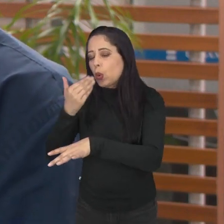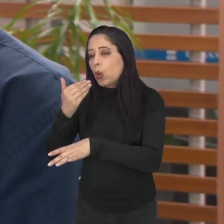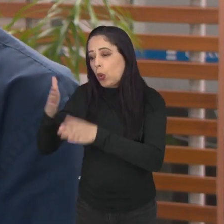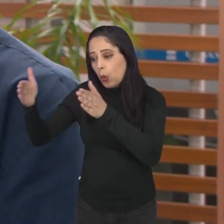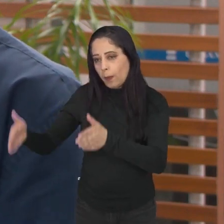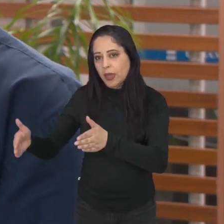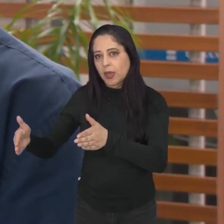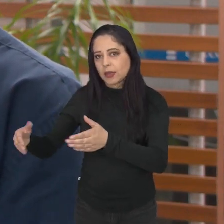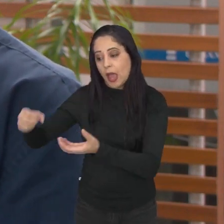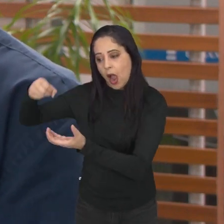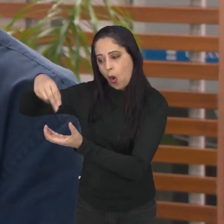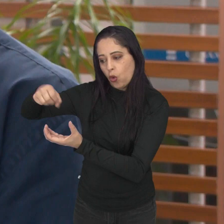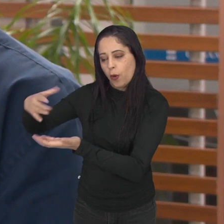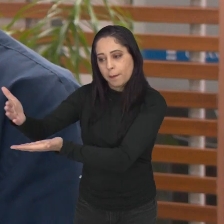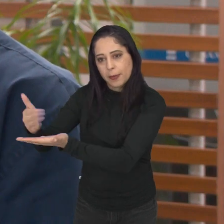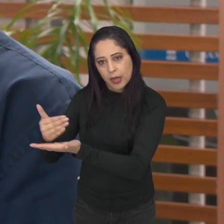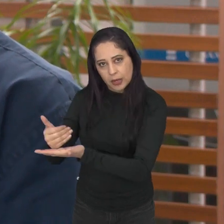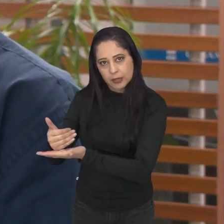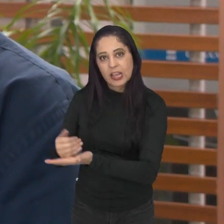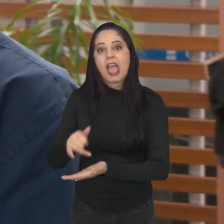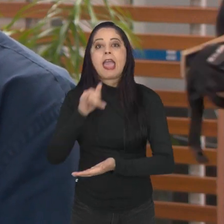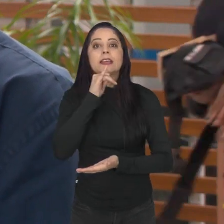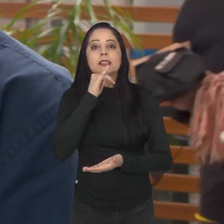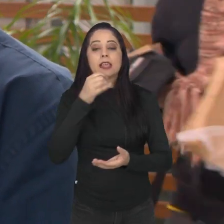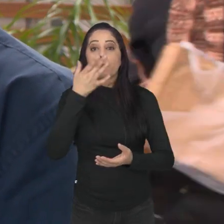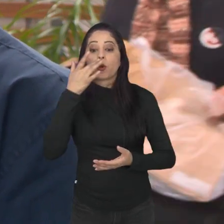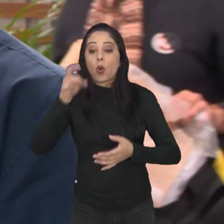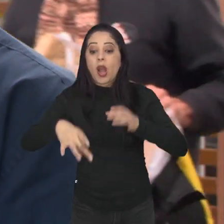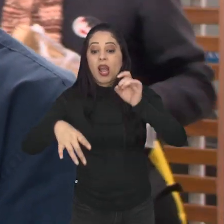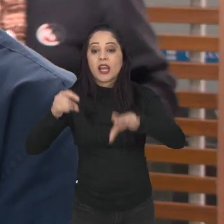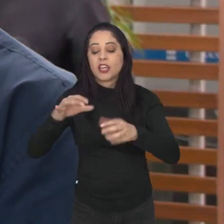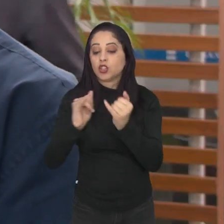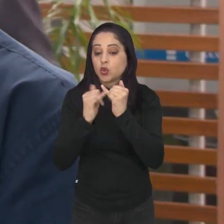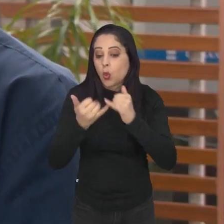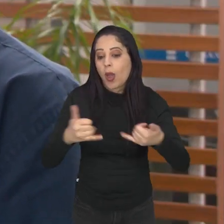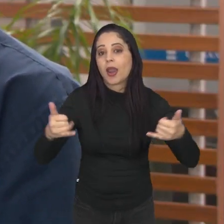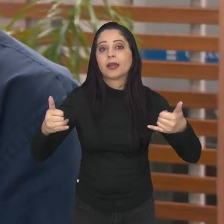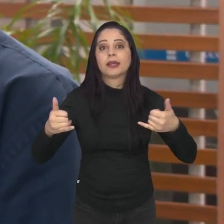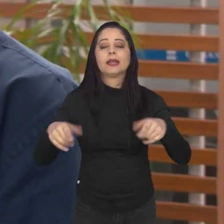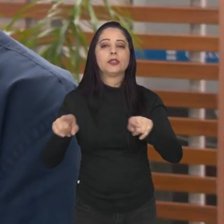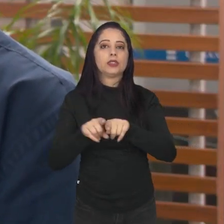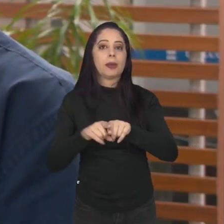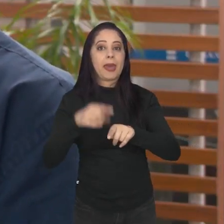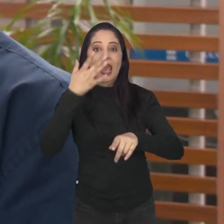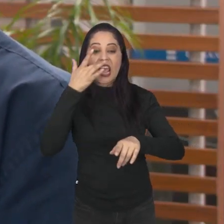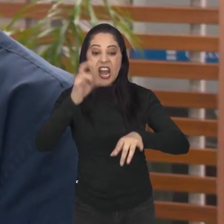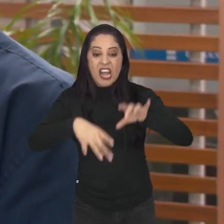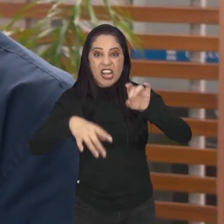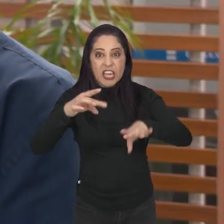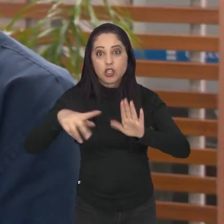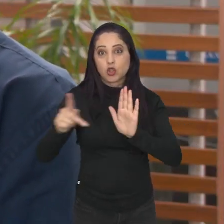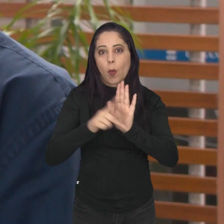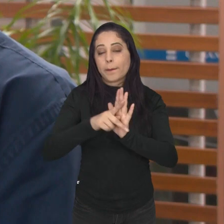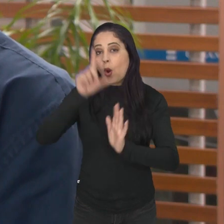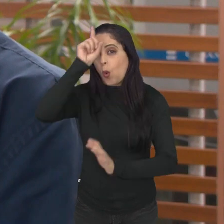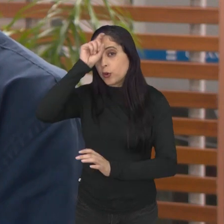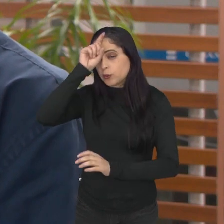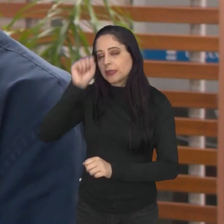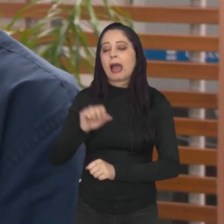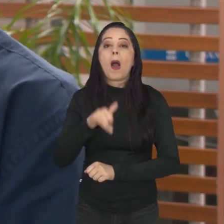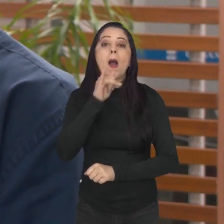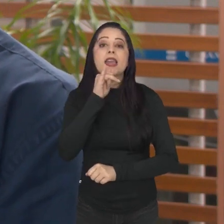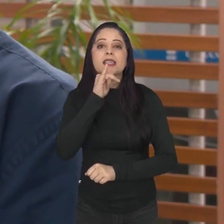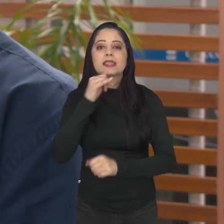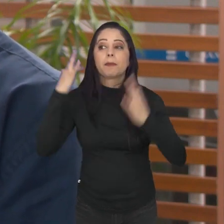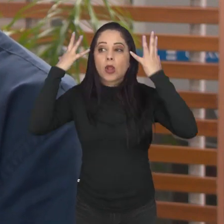urbana é por exemplo a coleta de recicláveis a coleta de eletroeletrônico coleta de resíduos de saúde coletas